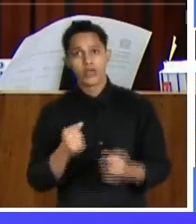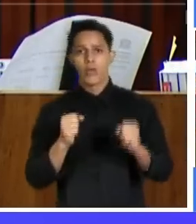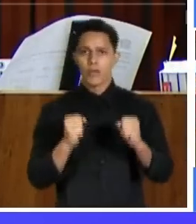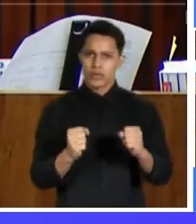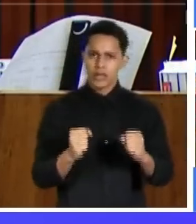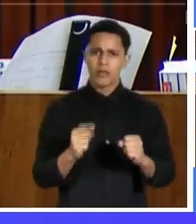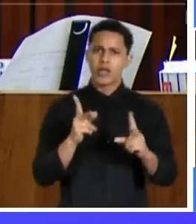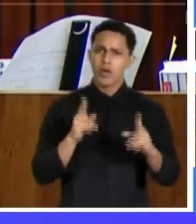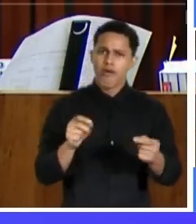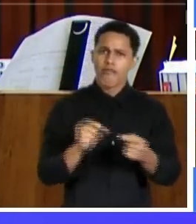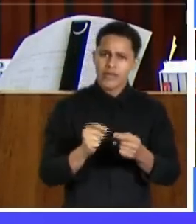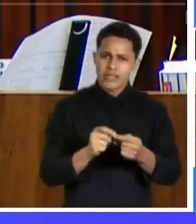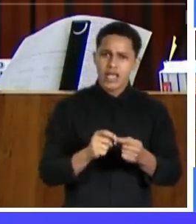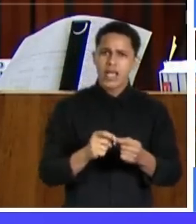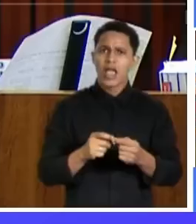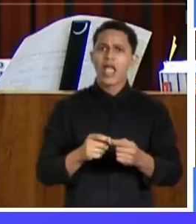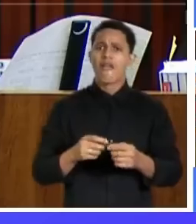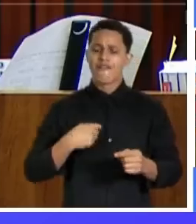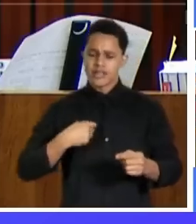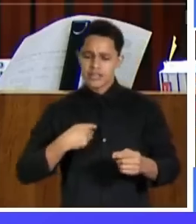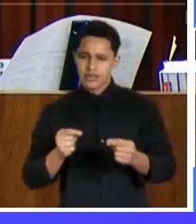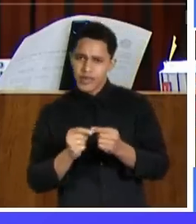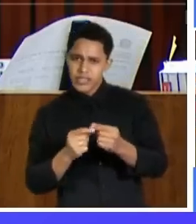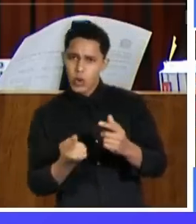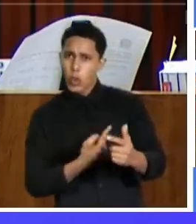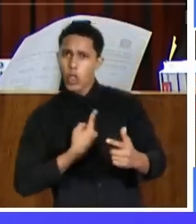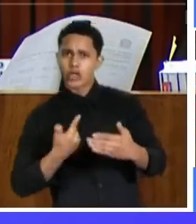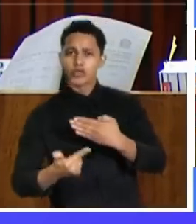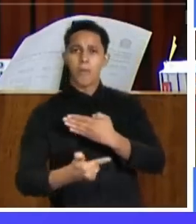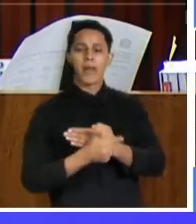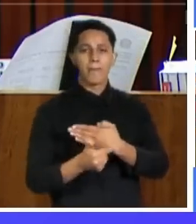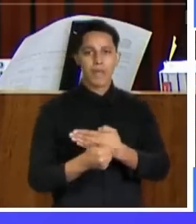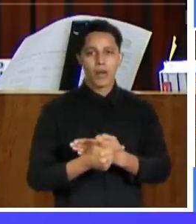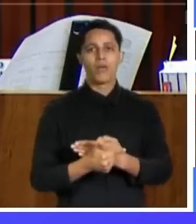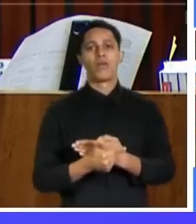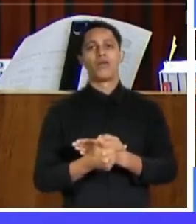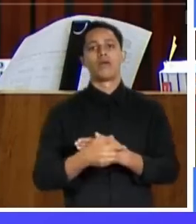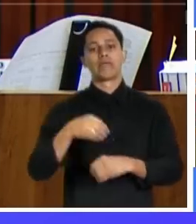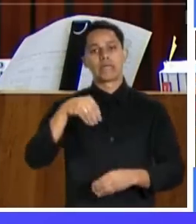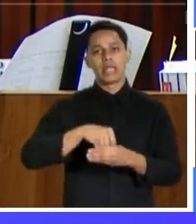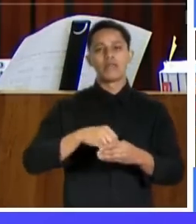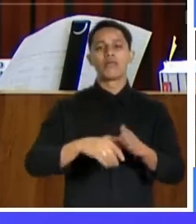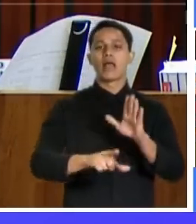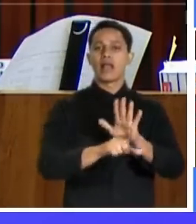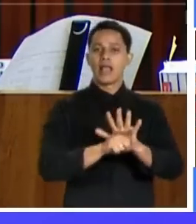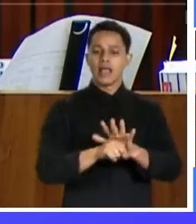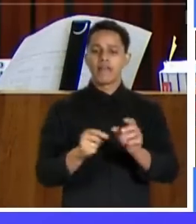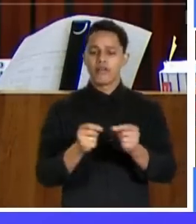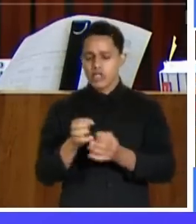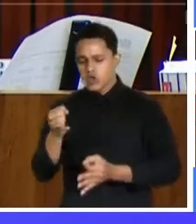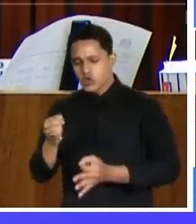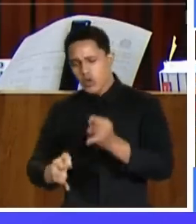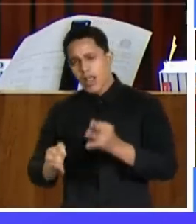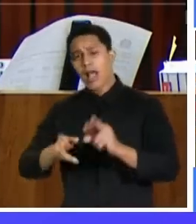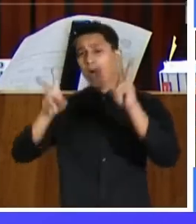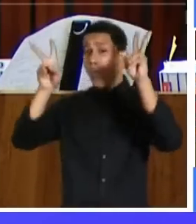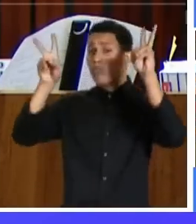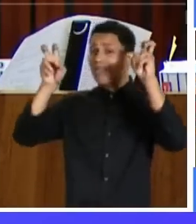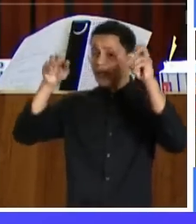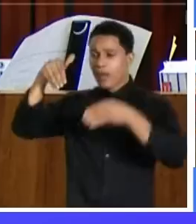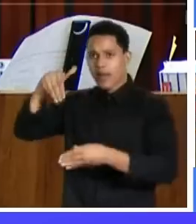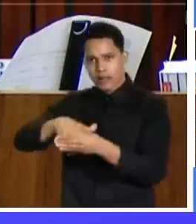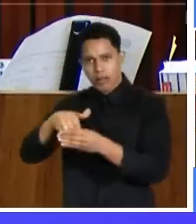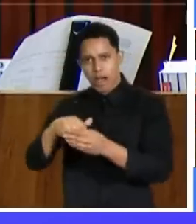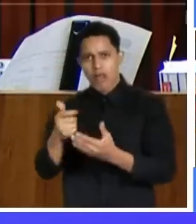declarou que a sentença de inelegibilidade contra o bolsonaro seria escrita